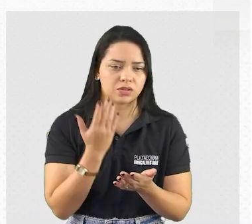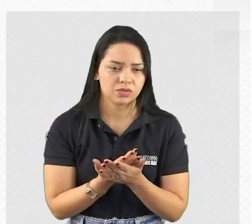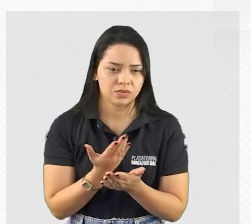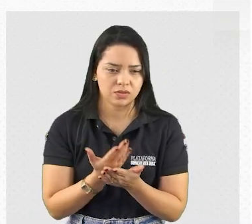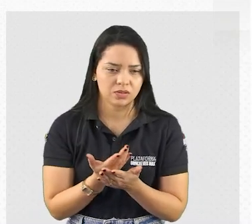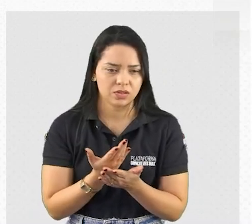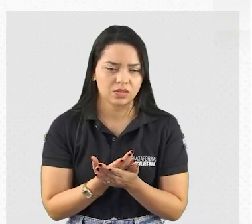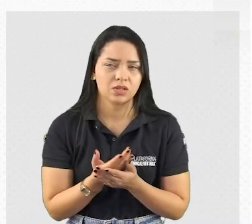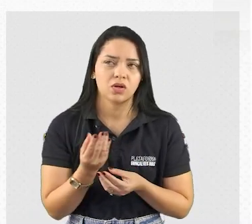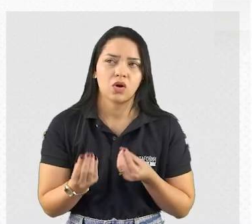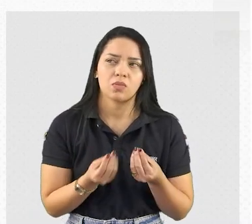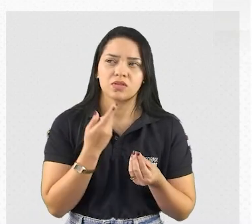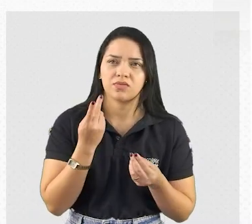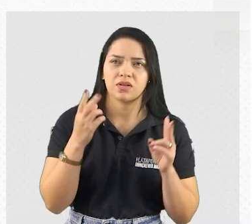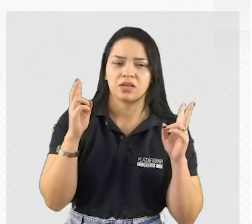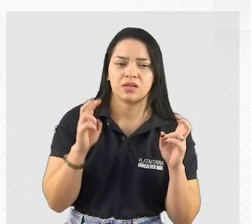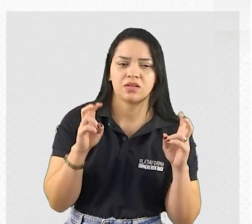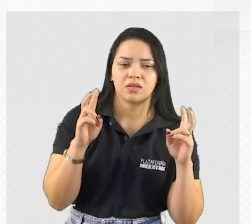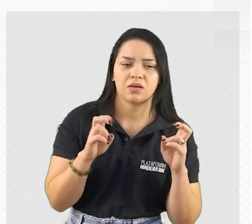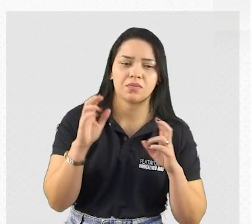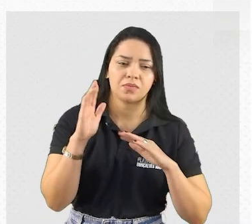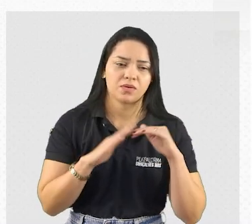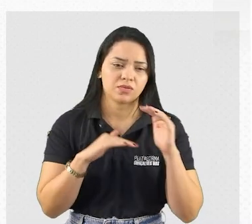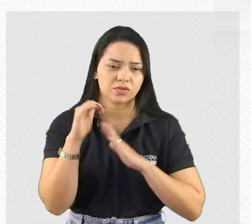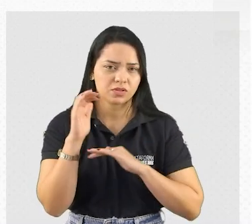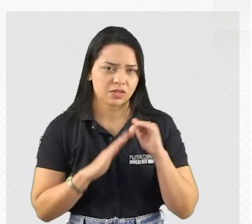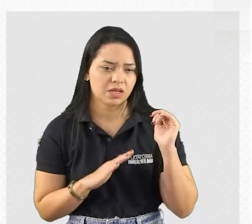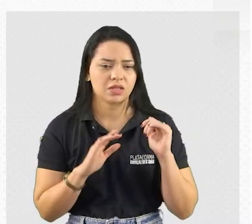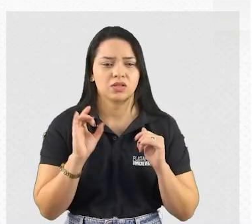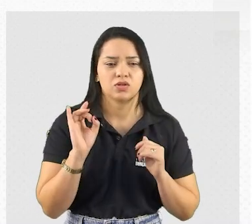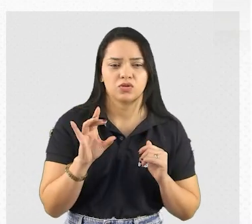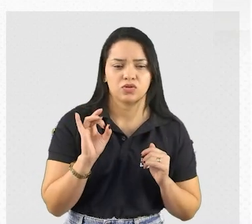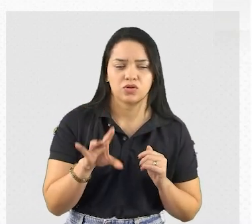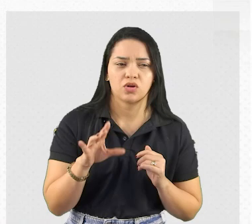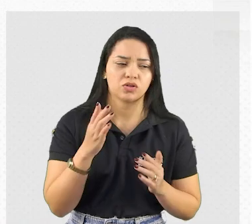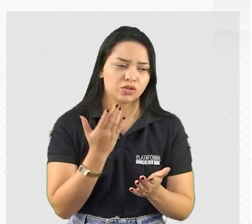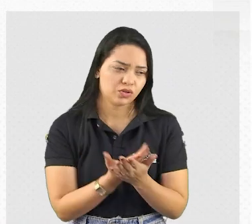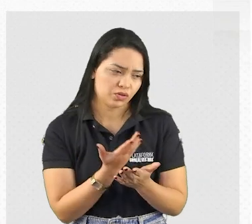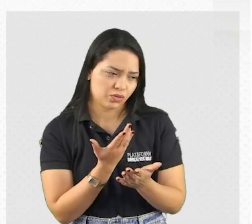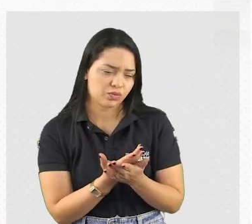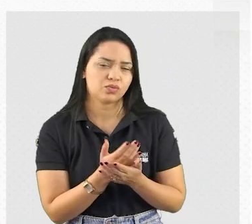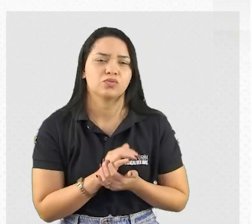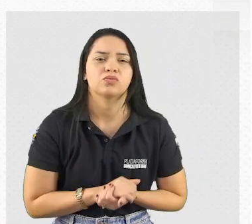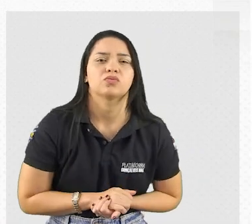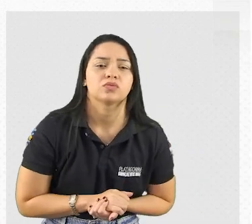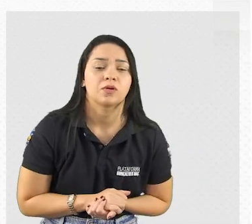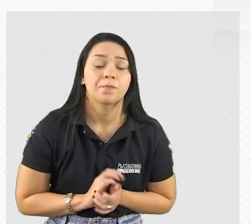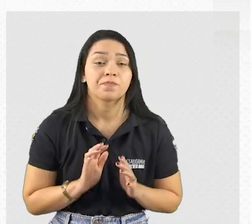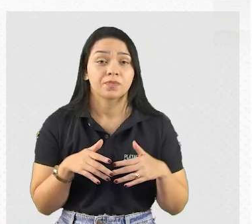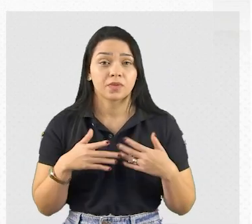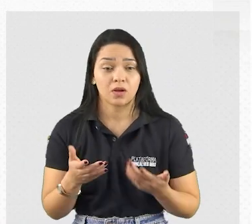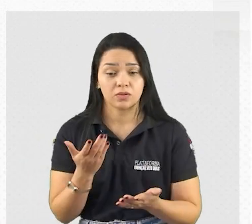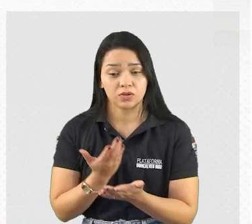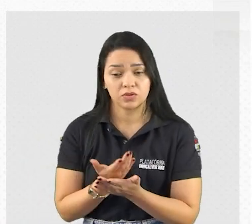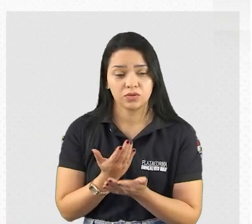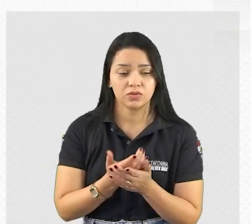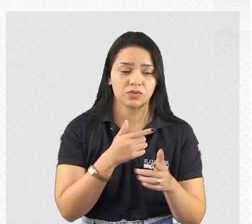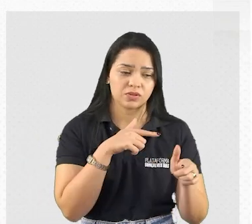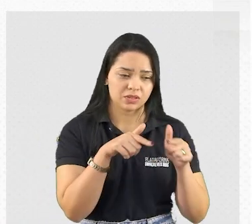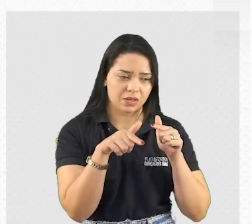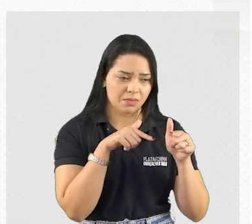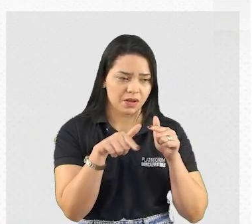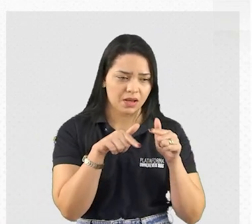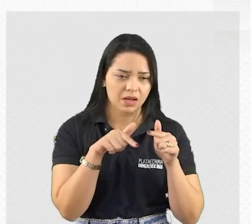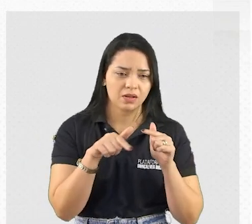estudantes, como se diz, entre aspas, estudantes profissionais, que são aqueles estudantes que só estudam. A gente sabe que muitos de vocês estudam e trabalham,